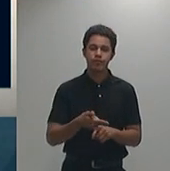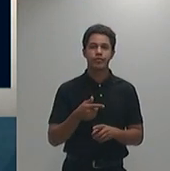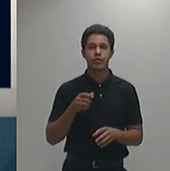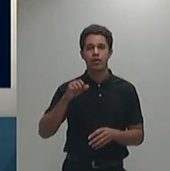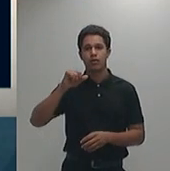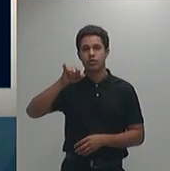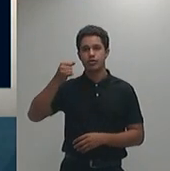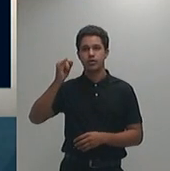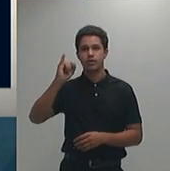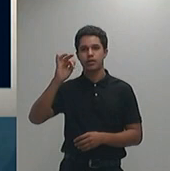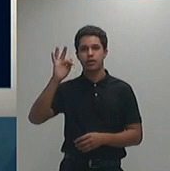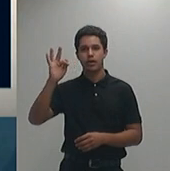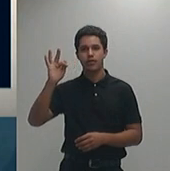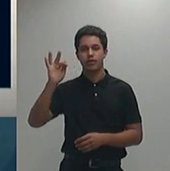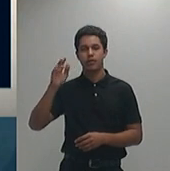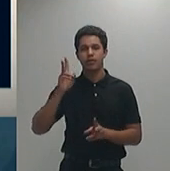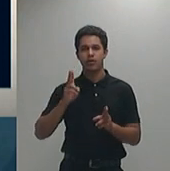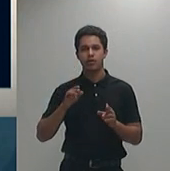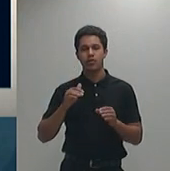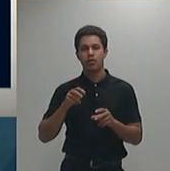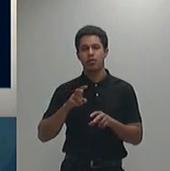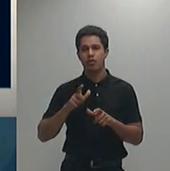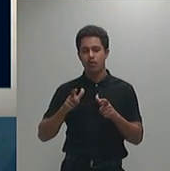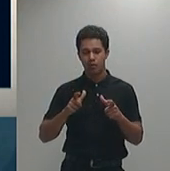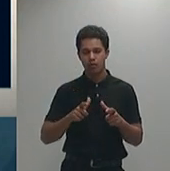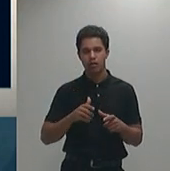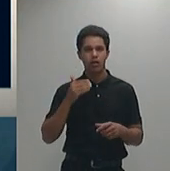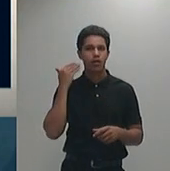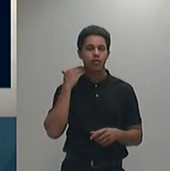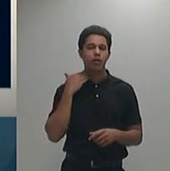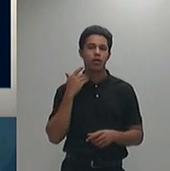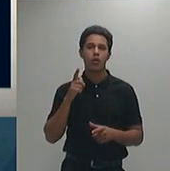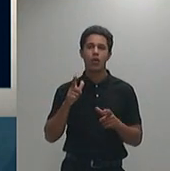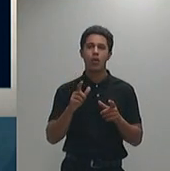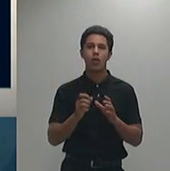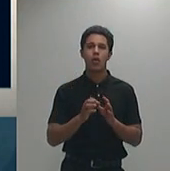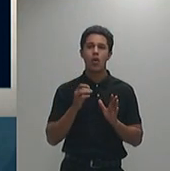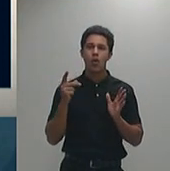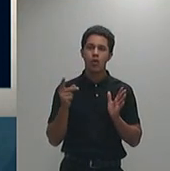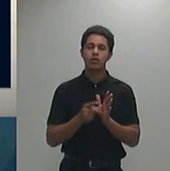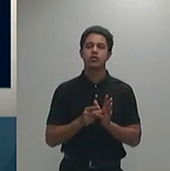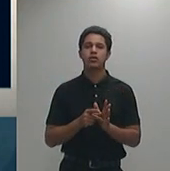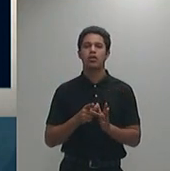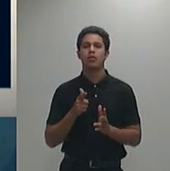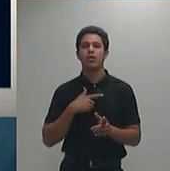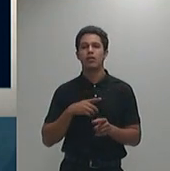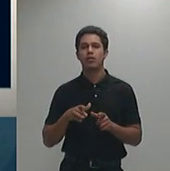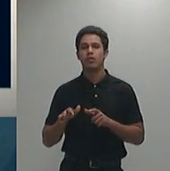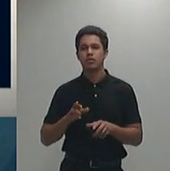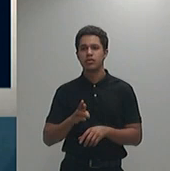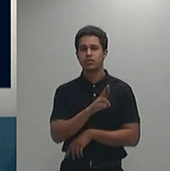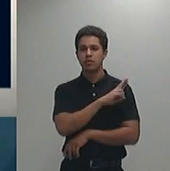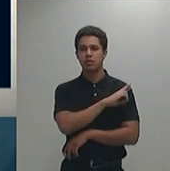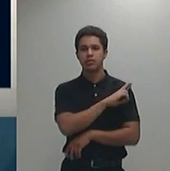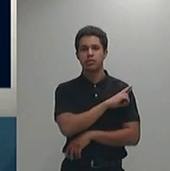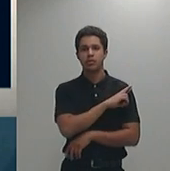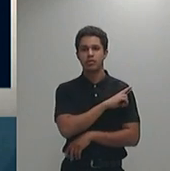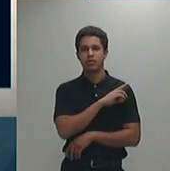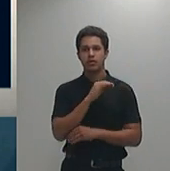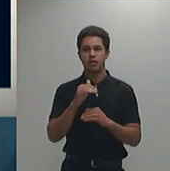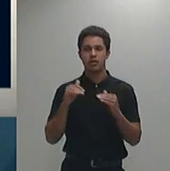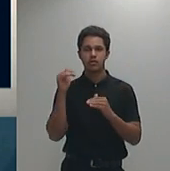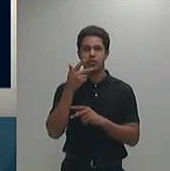bem como dos bancos original e original agronegócio para deliberar sobre as medidas de responsabilização acima referidas